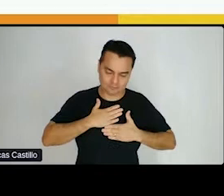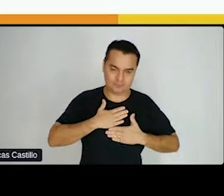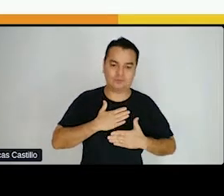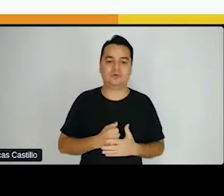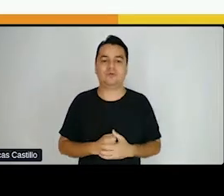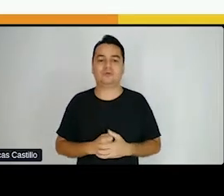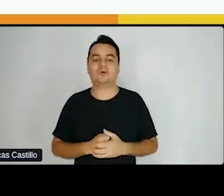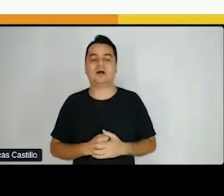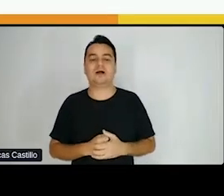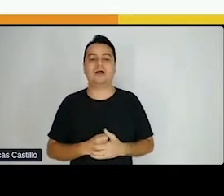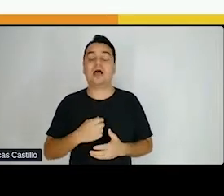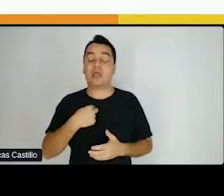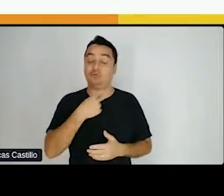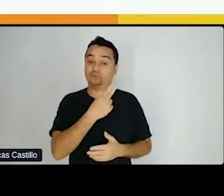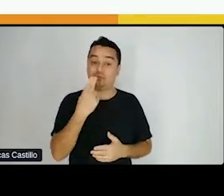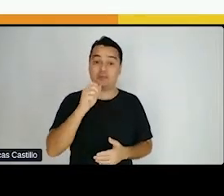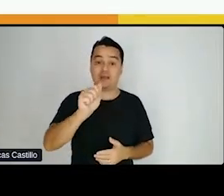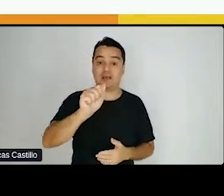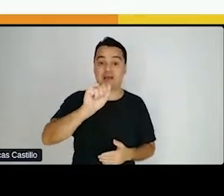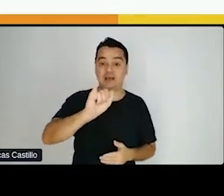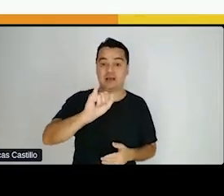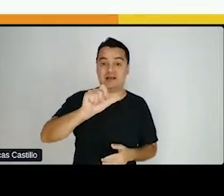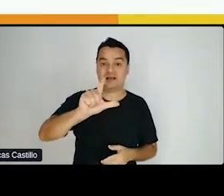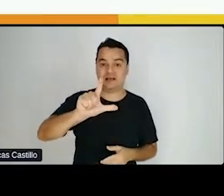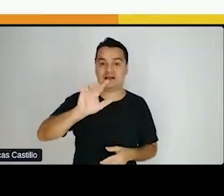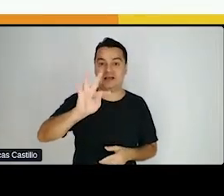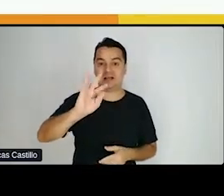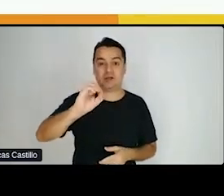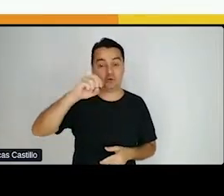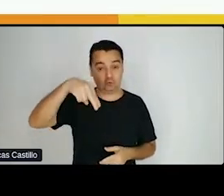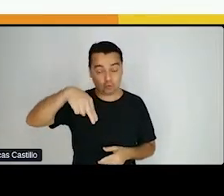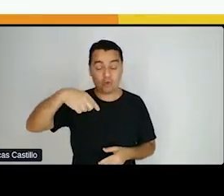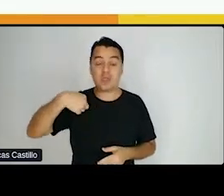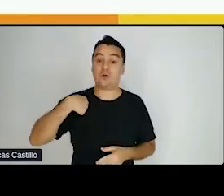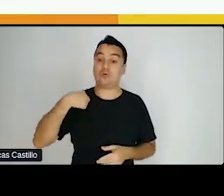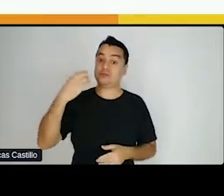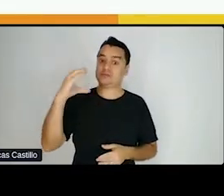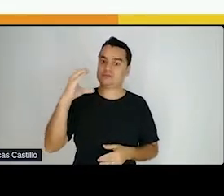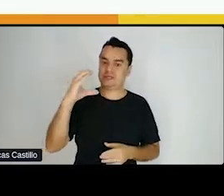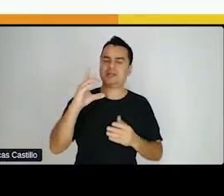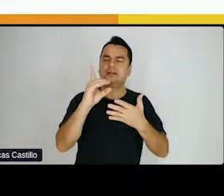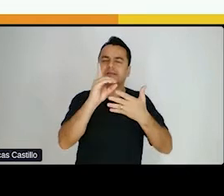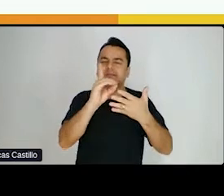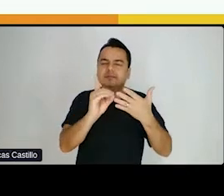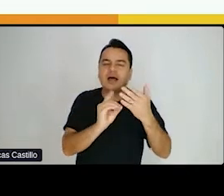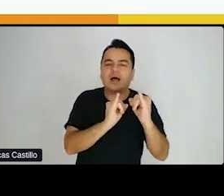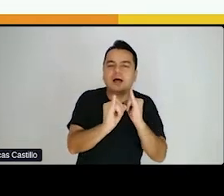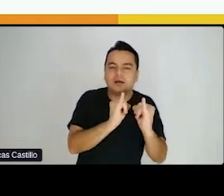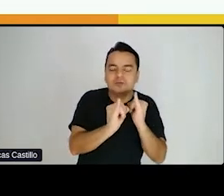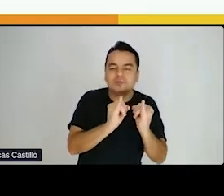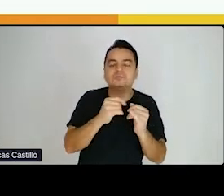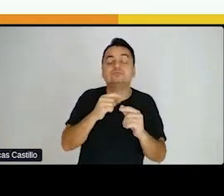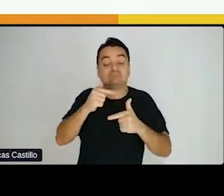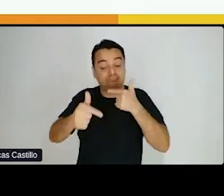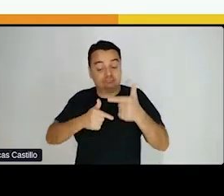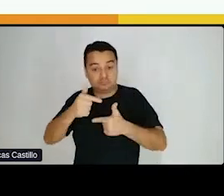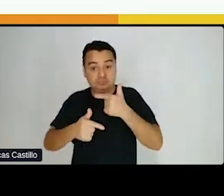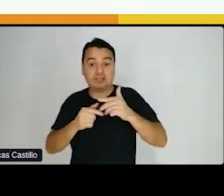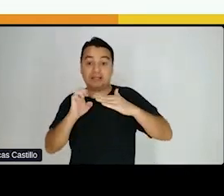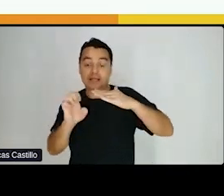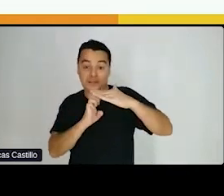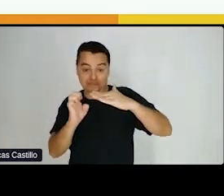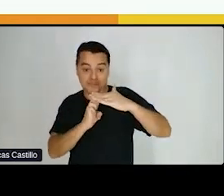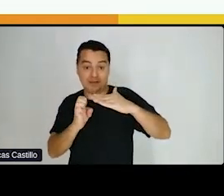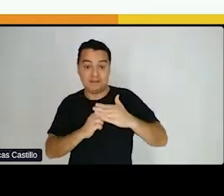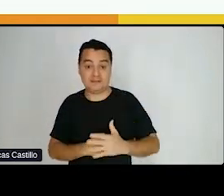Eu sou Ailton Félix, eu sou cientista de dados na empresa, trabalho como cientista de dados na empresa